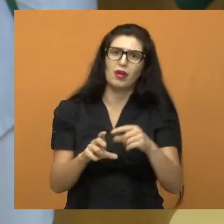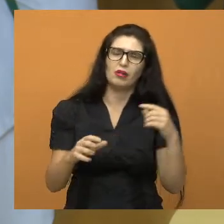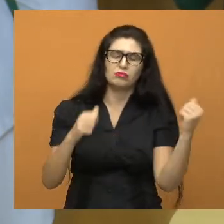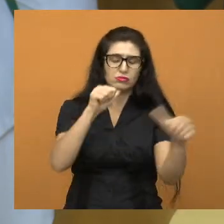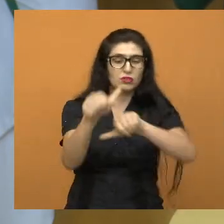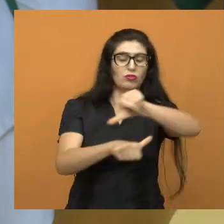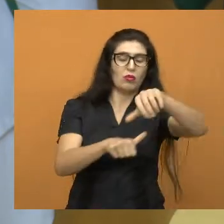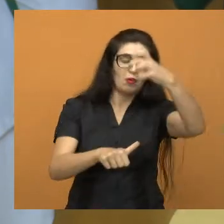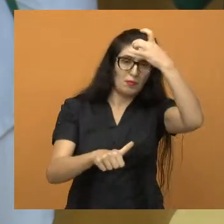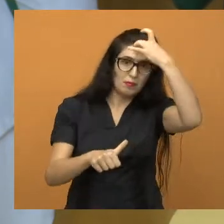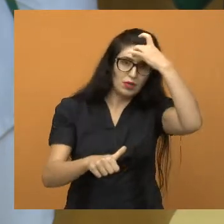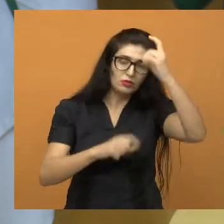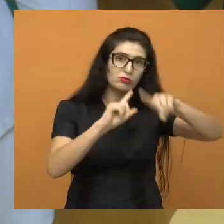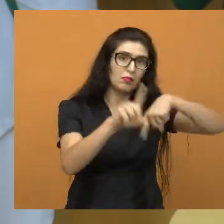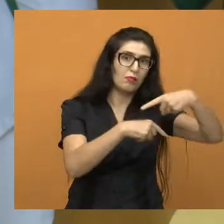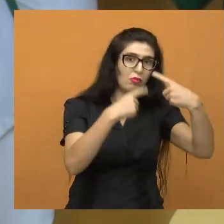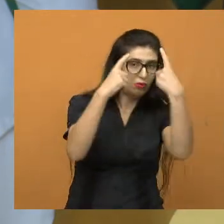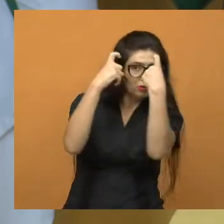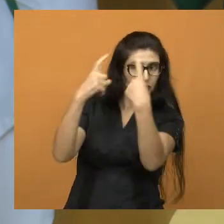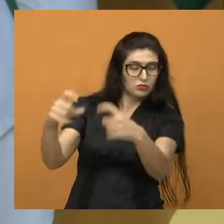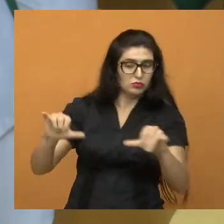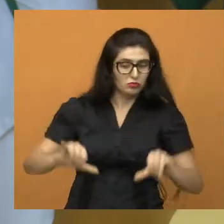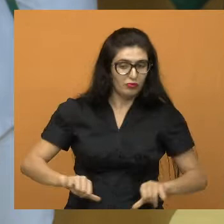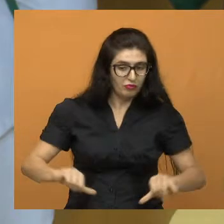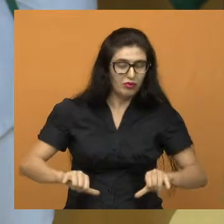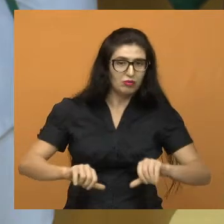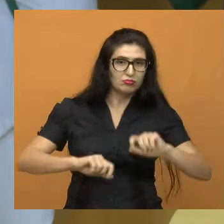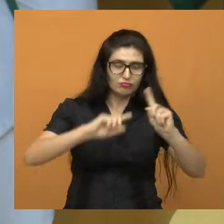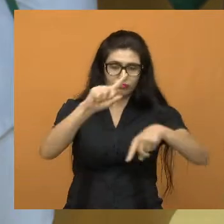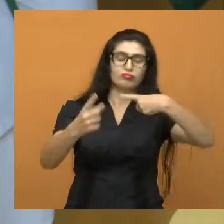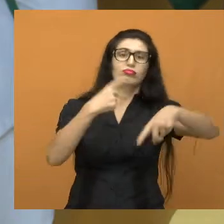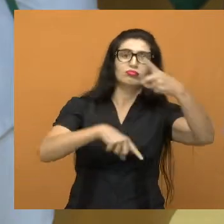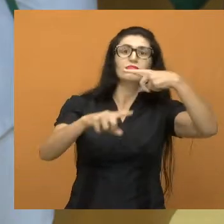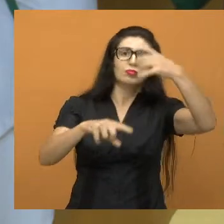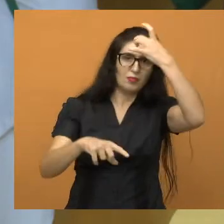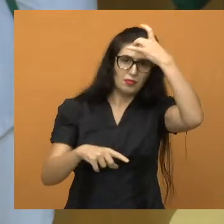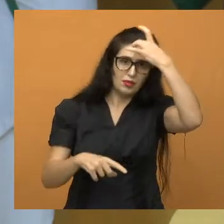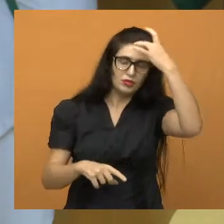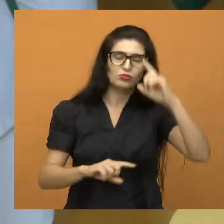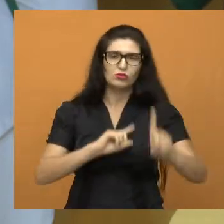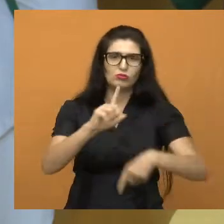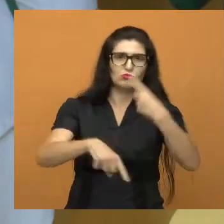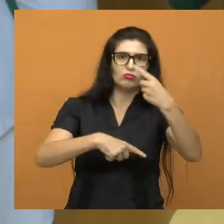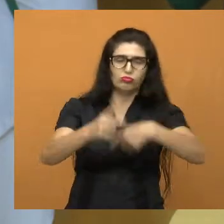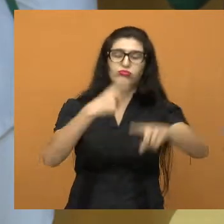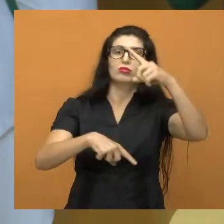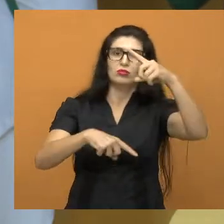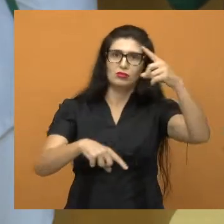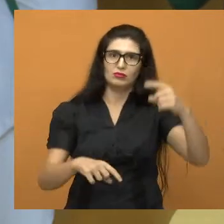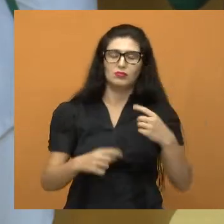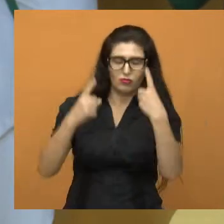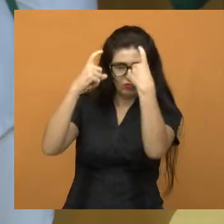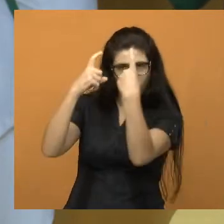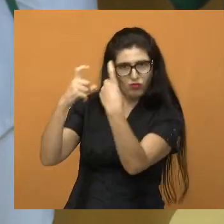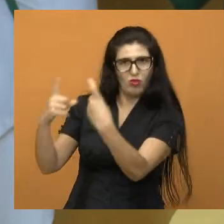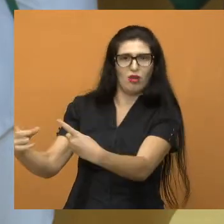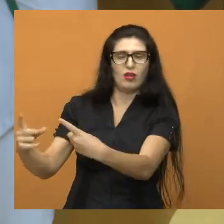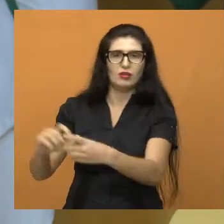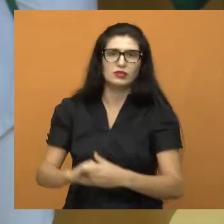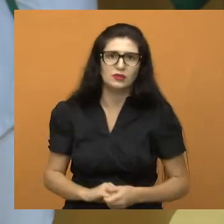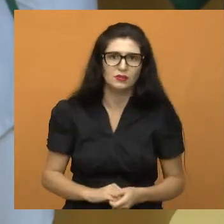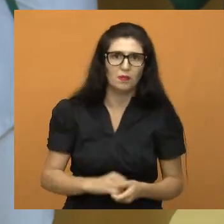sois todos irmãos. A temática central deste ano é a superação da violência, visando